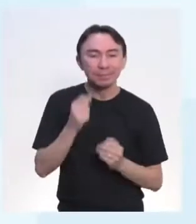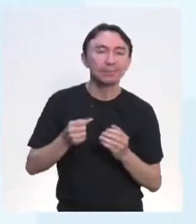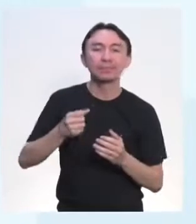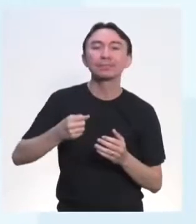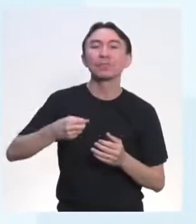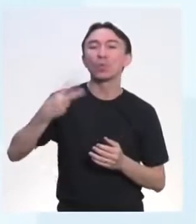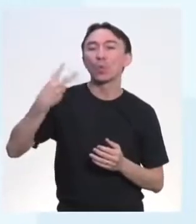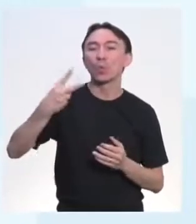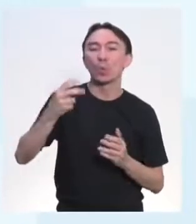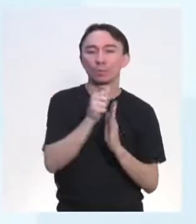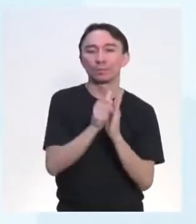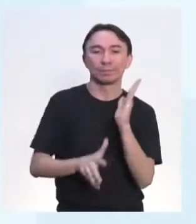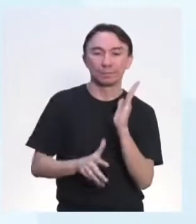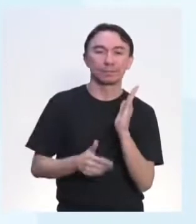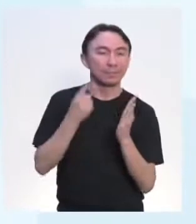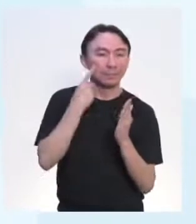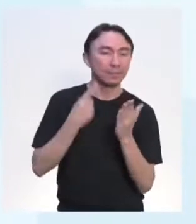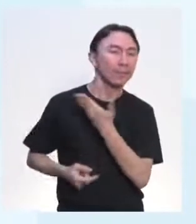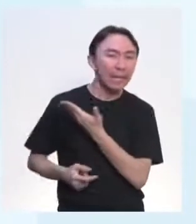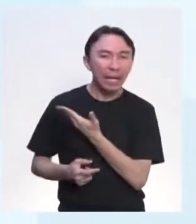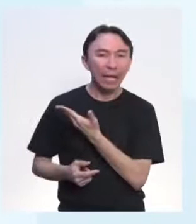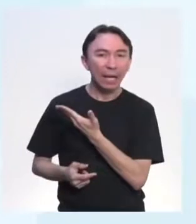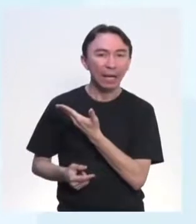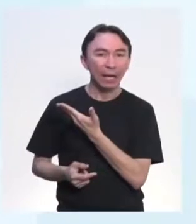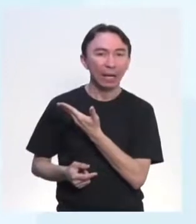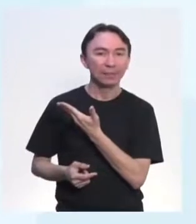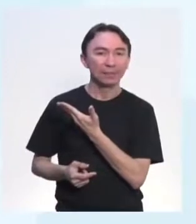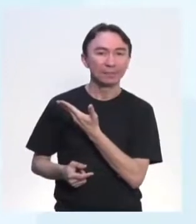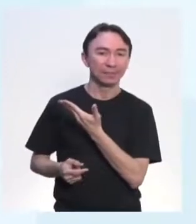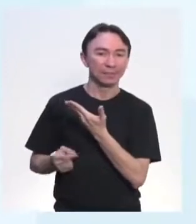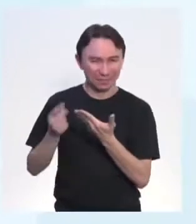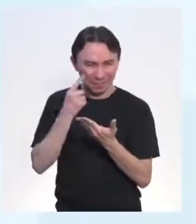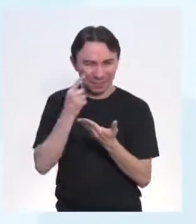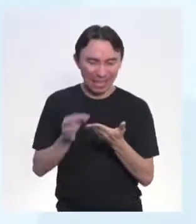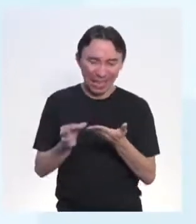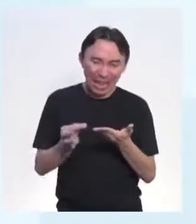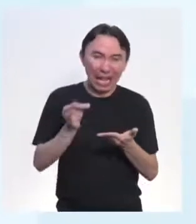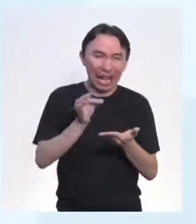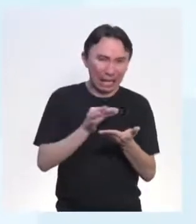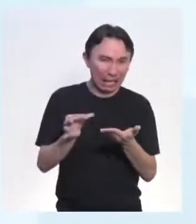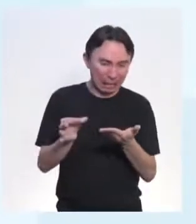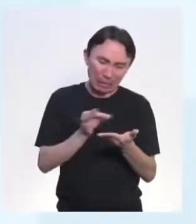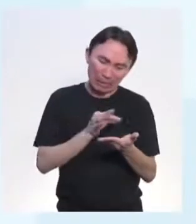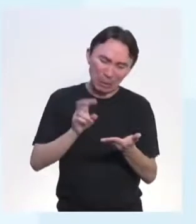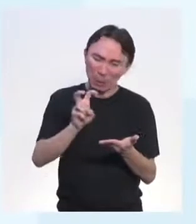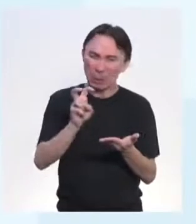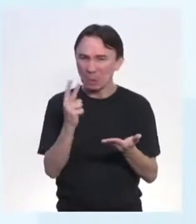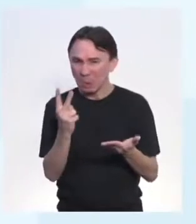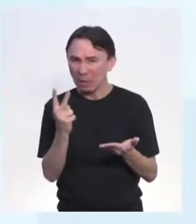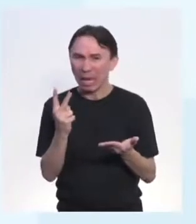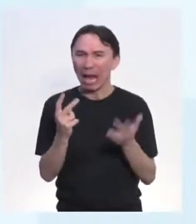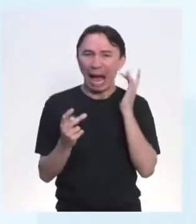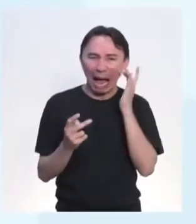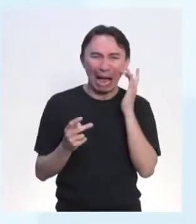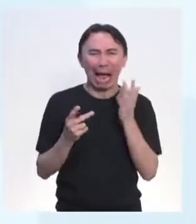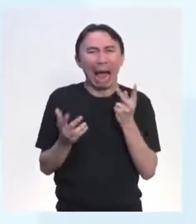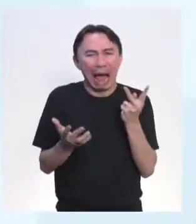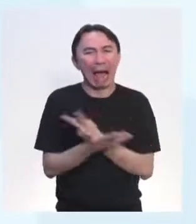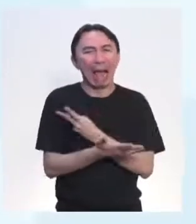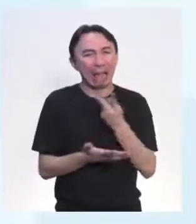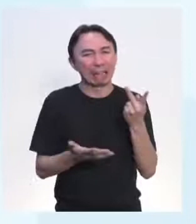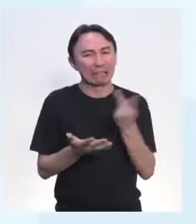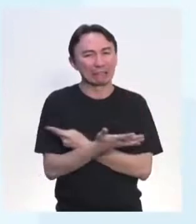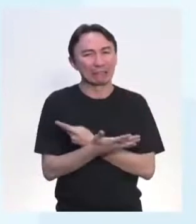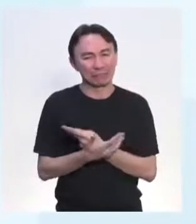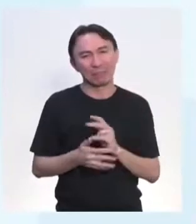2. Essa atividade 2, pessoal, aqui está escrito página 52, deve estar errado. Vamos ver quem manda para mim lá no chat, né? Eu acho que deve